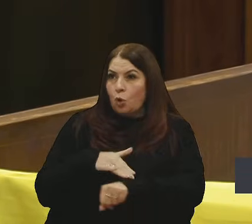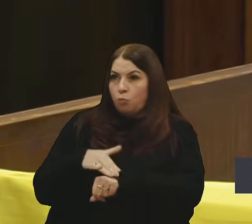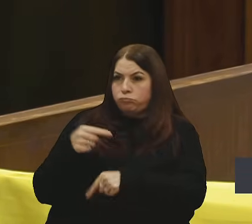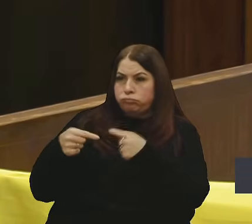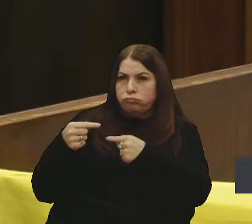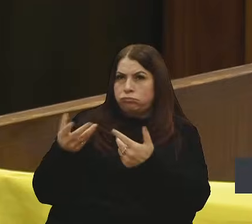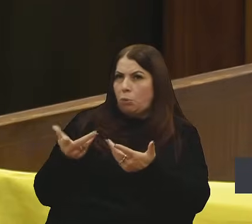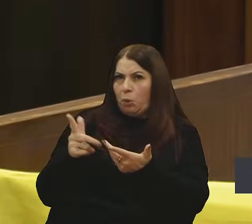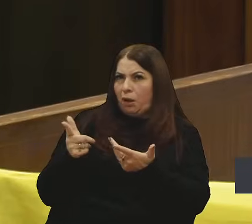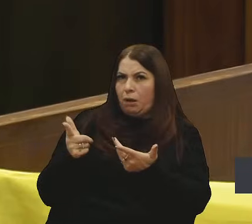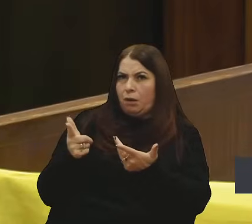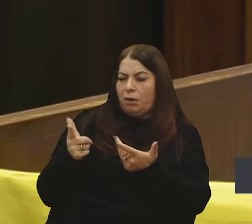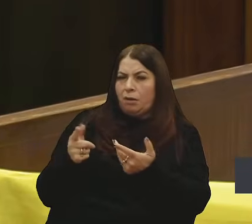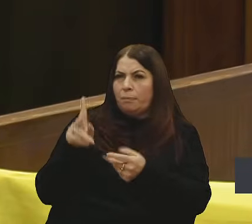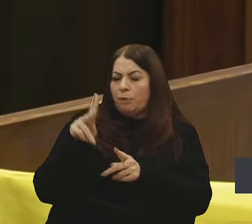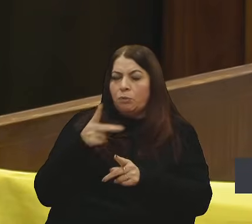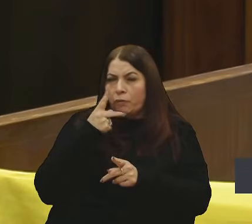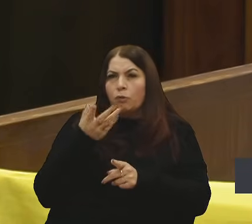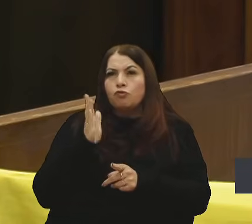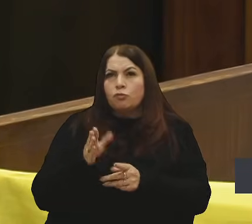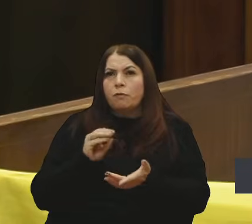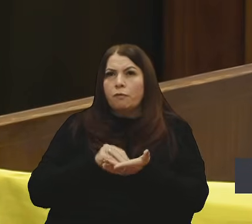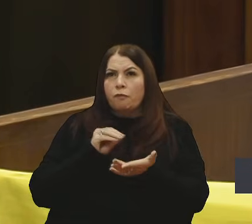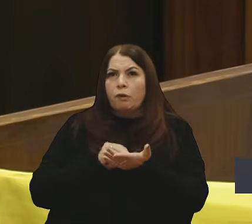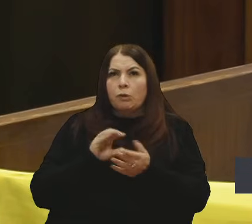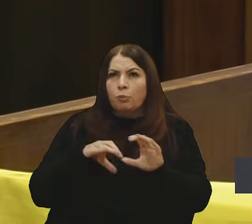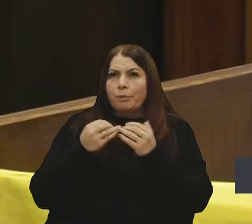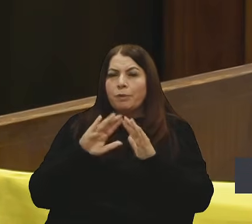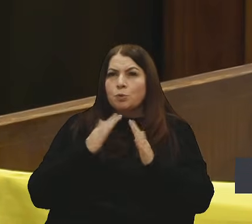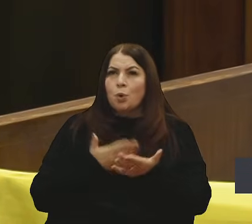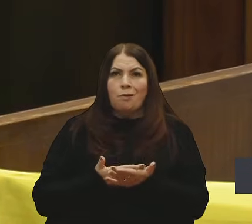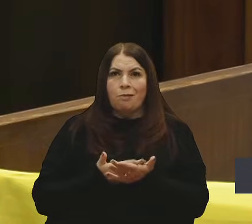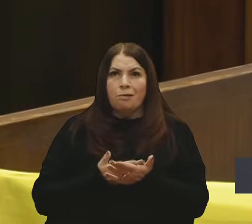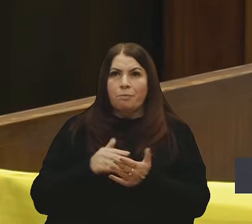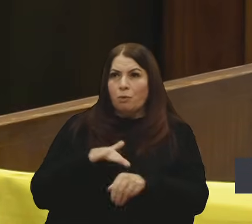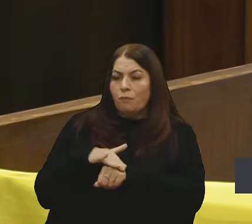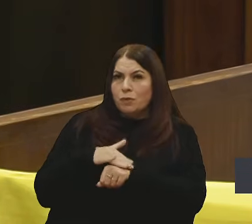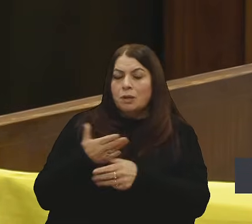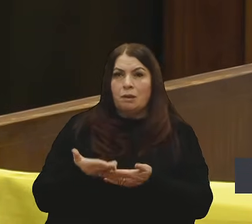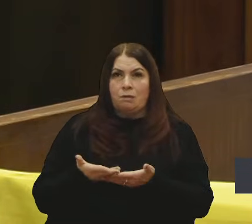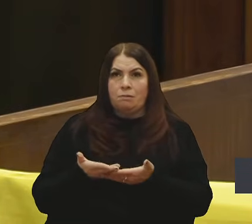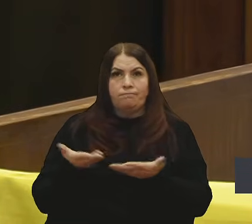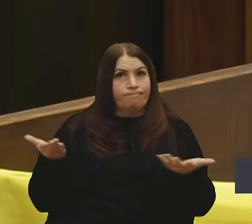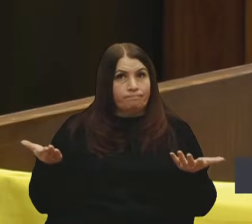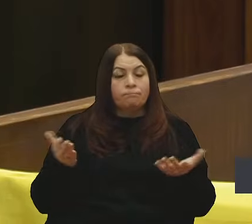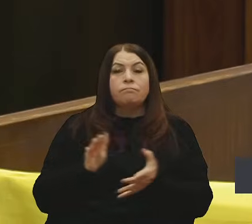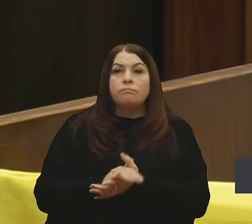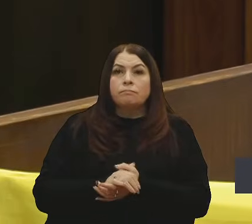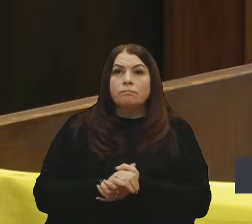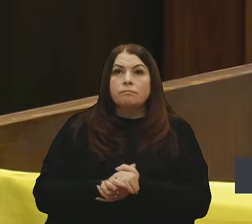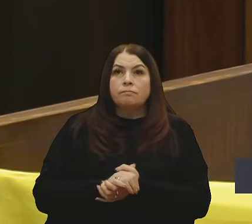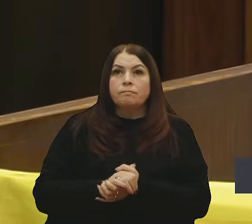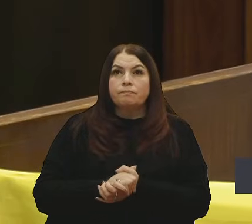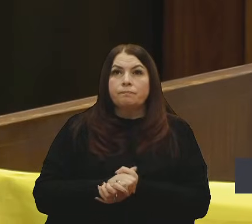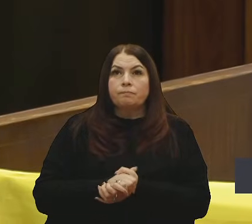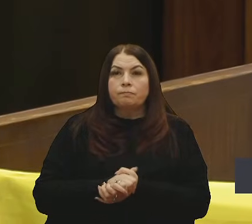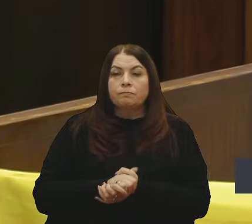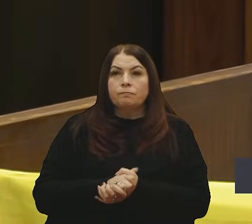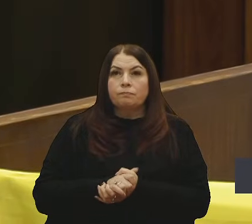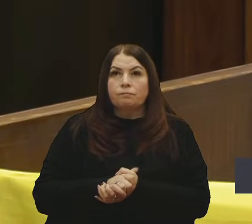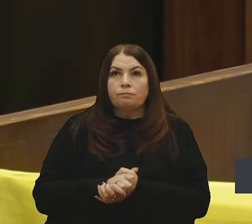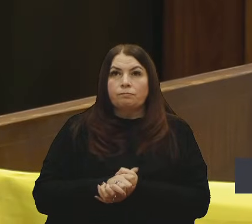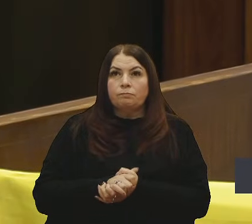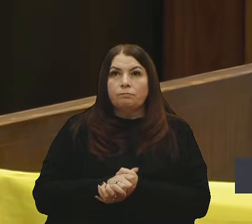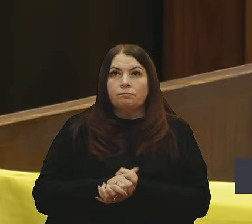Não existe. Outro companheiro já falou aqui que falta comunidade escolar para a gente dialogar. Então, minha gente, é